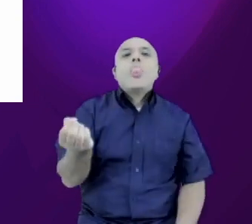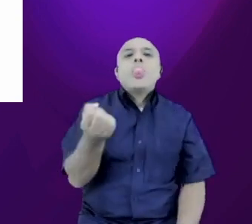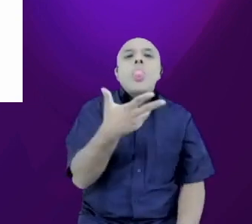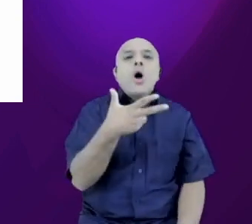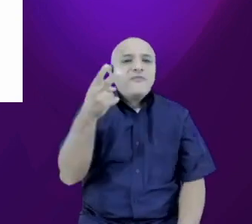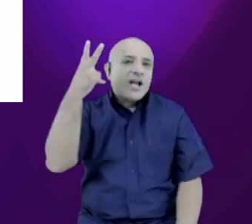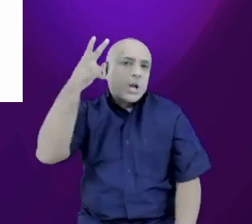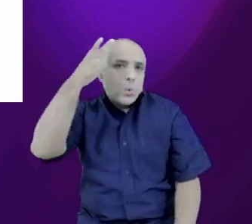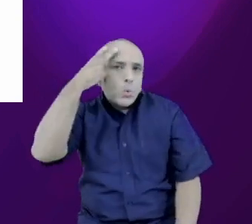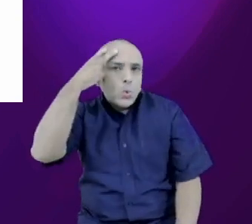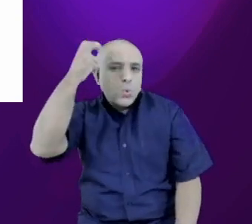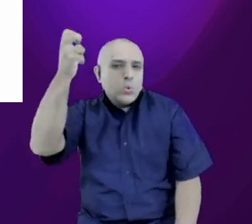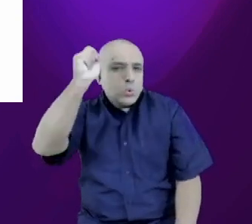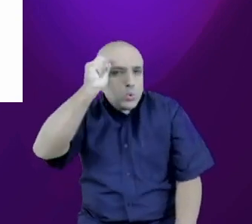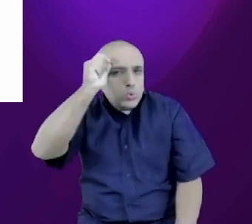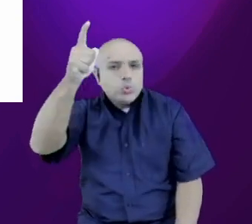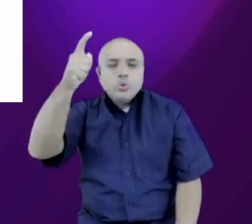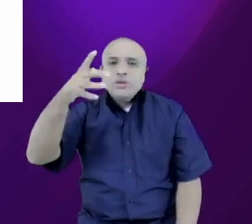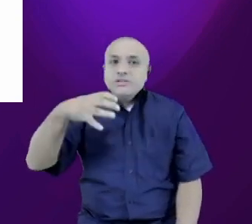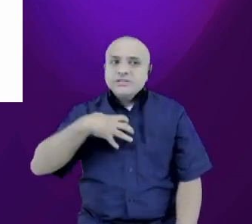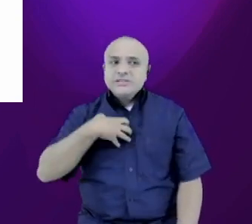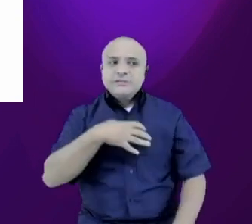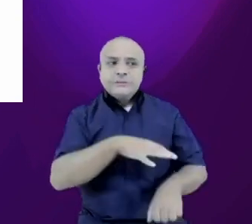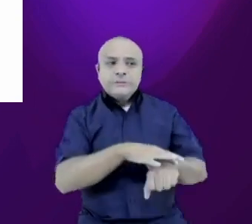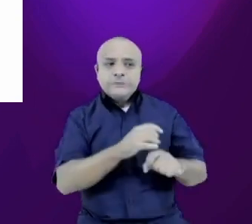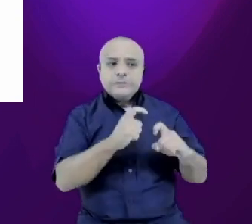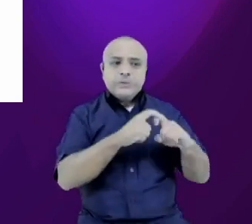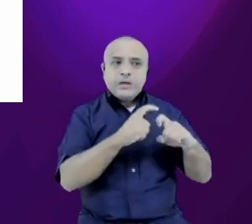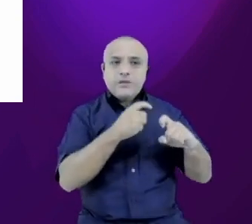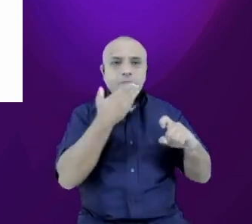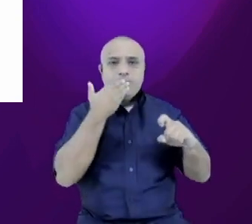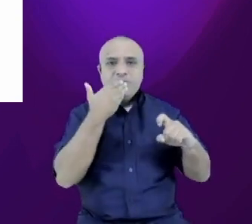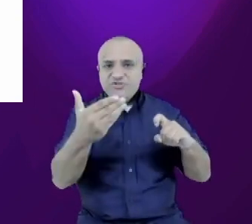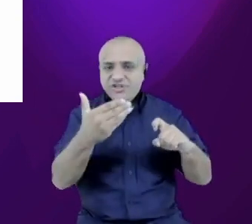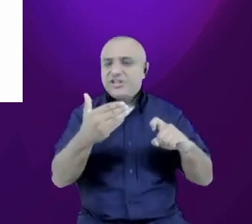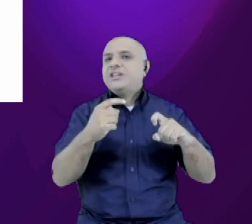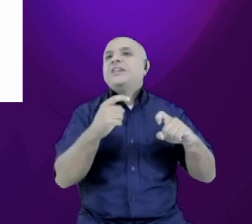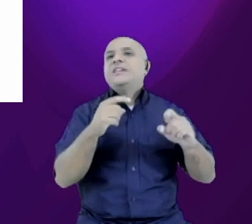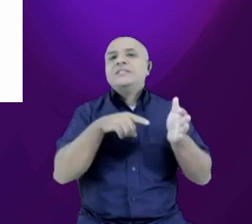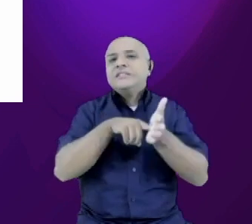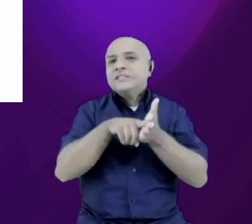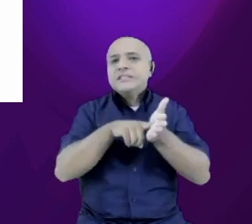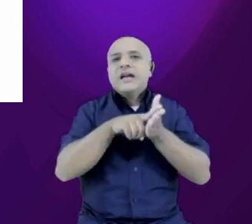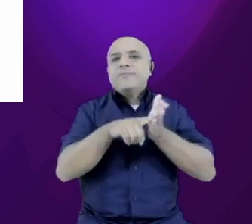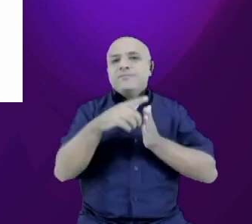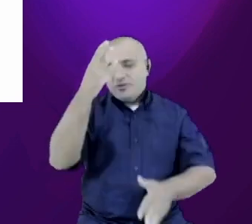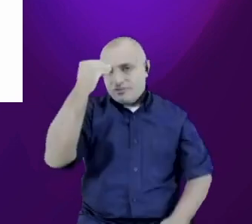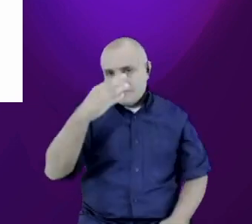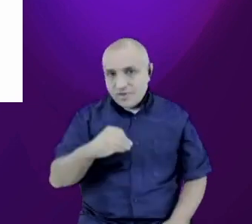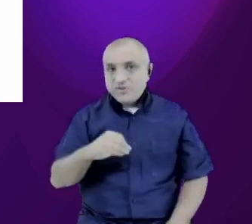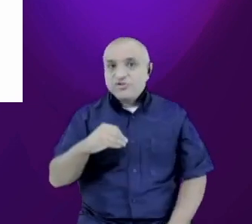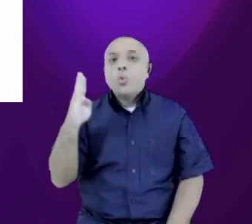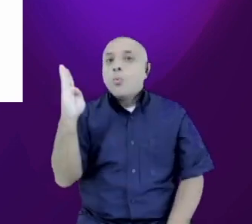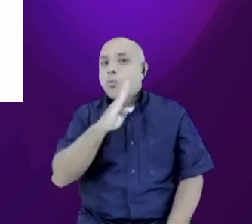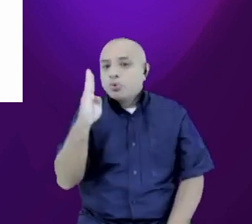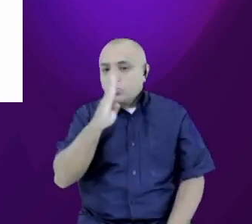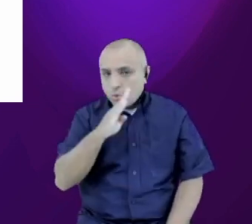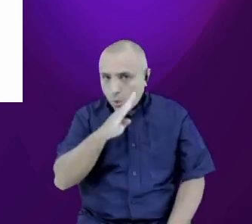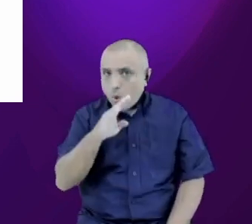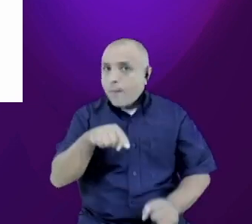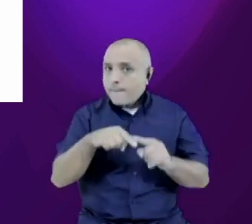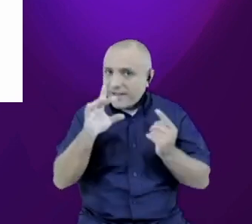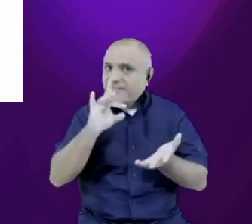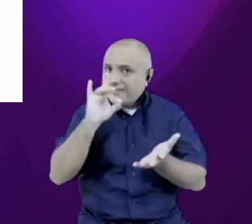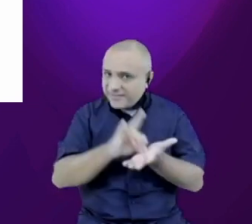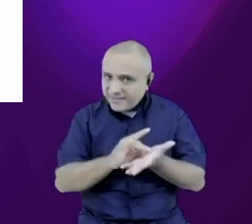uma insegurança maior no médico em não solicitar exames de imagem no pronto-socorro, tá? Mas a realidade é